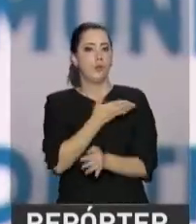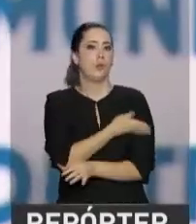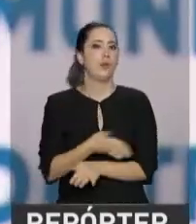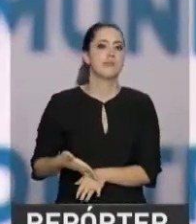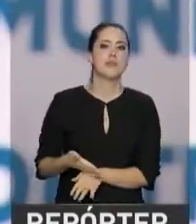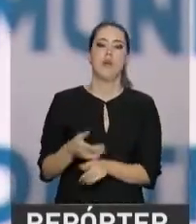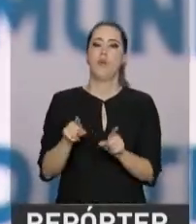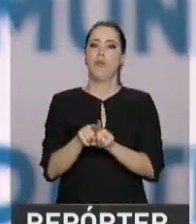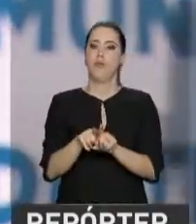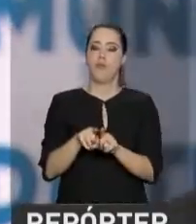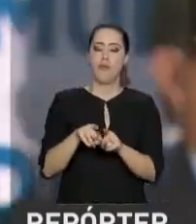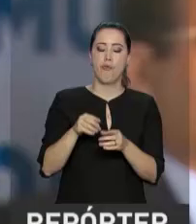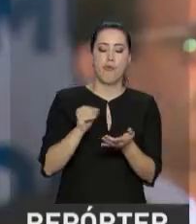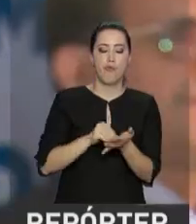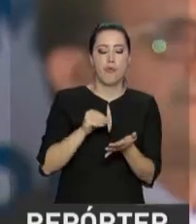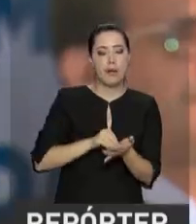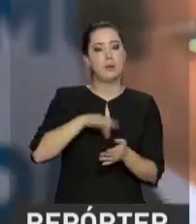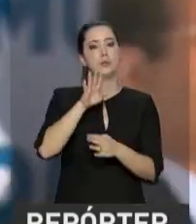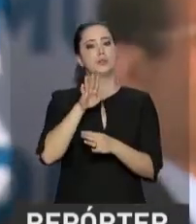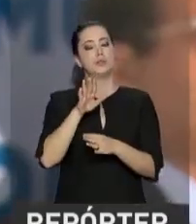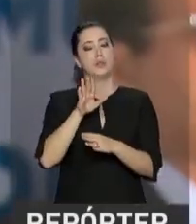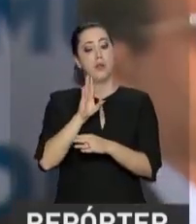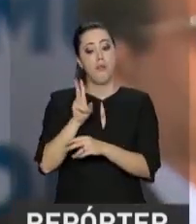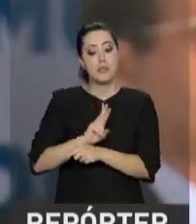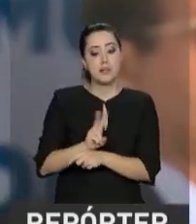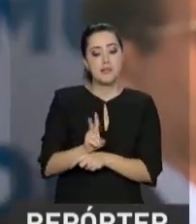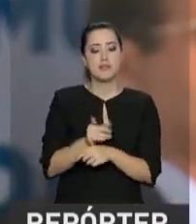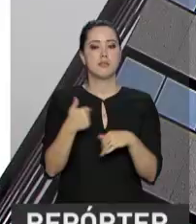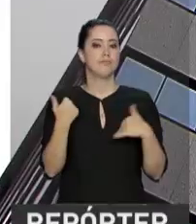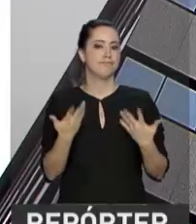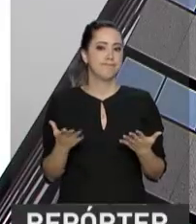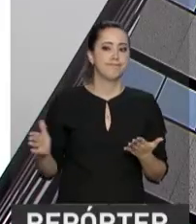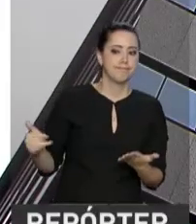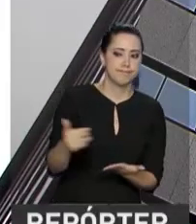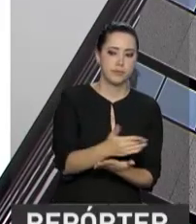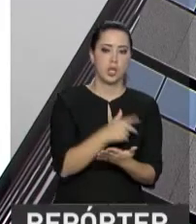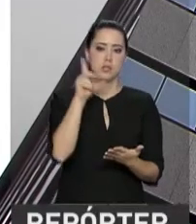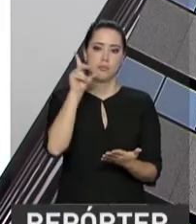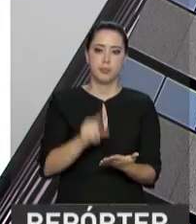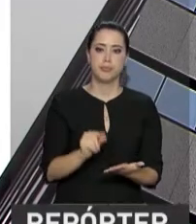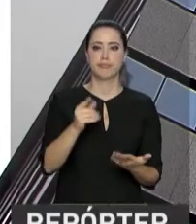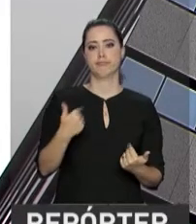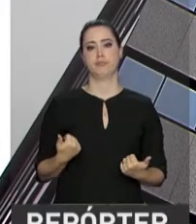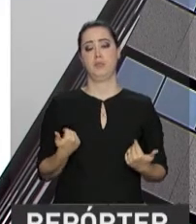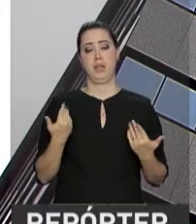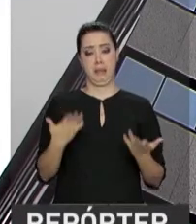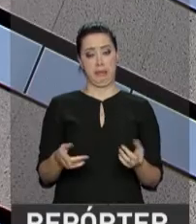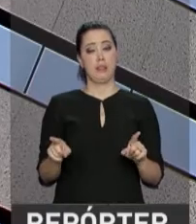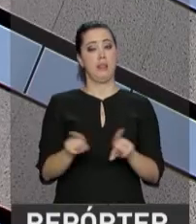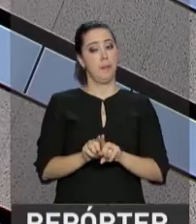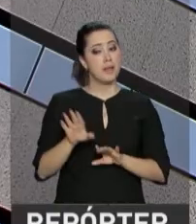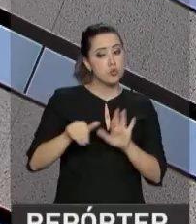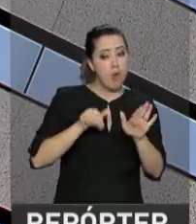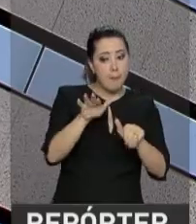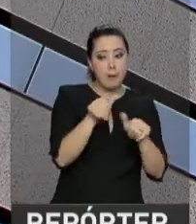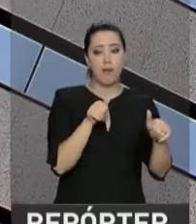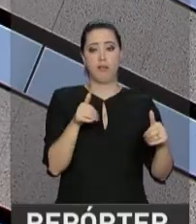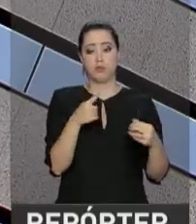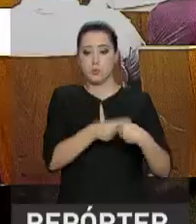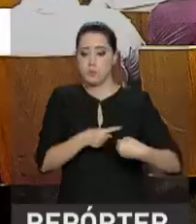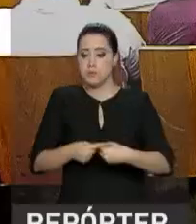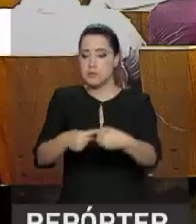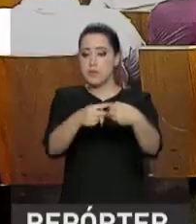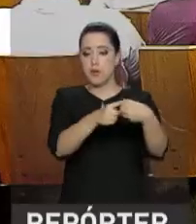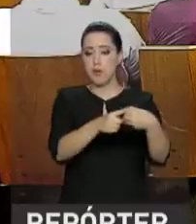é essa nossa cidade com conseqüente arrecadação os municípios também foram chamados pelo ministério das cidades